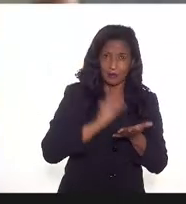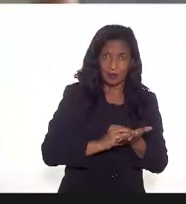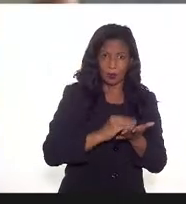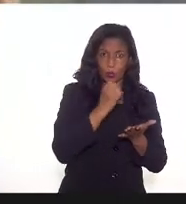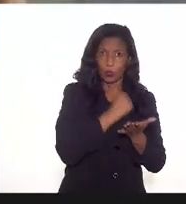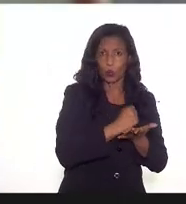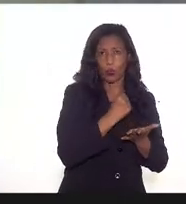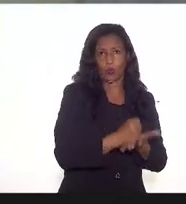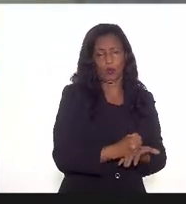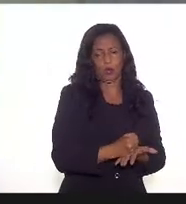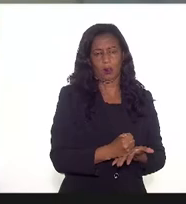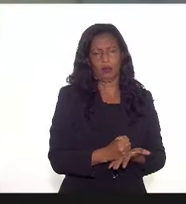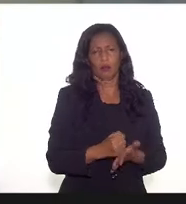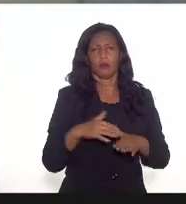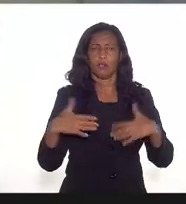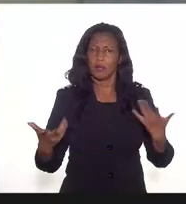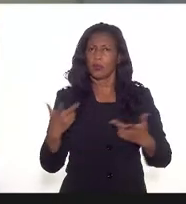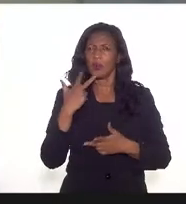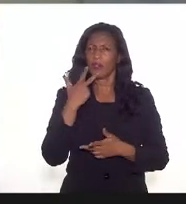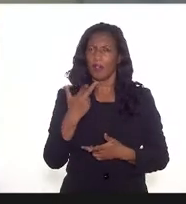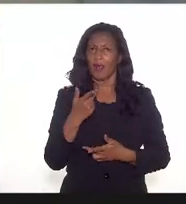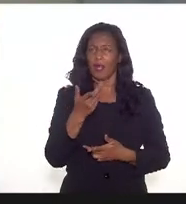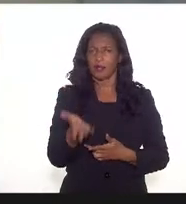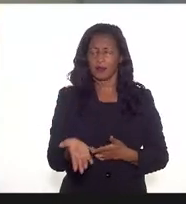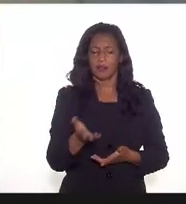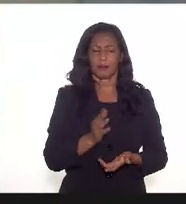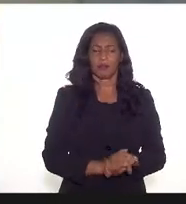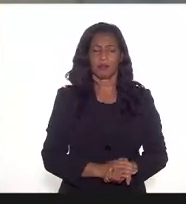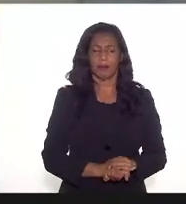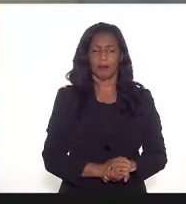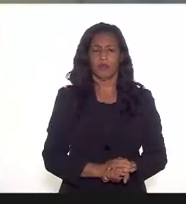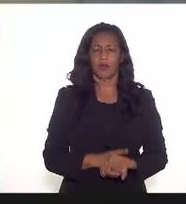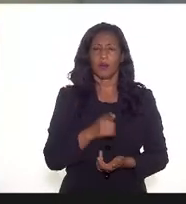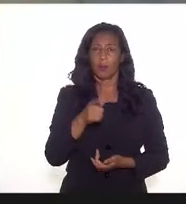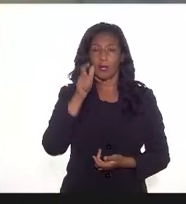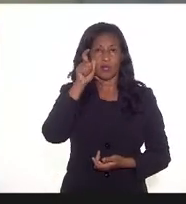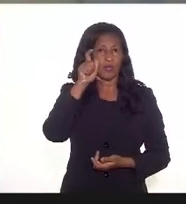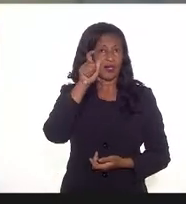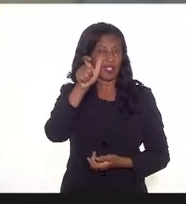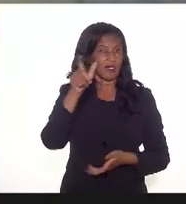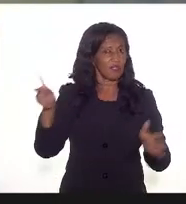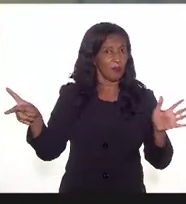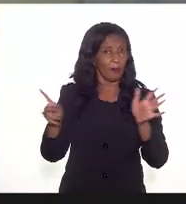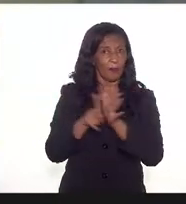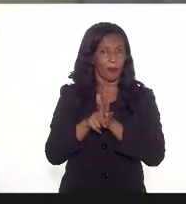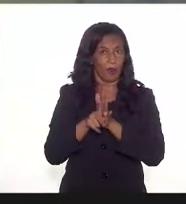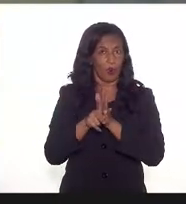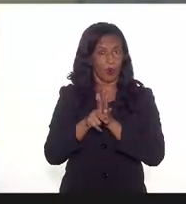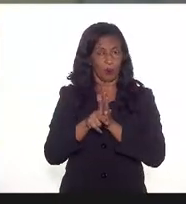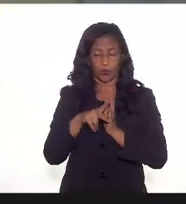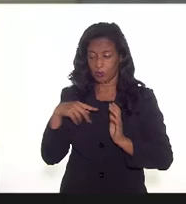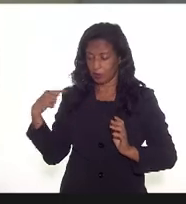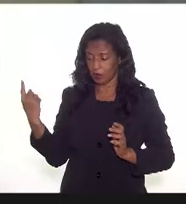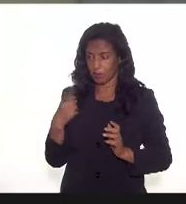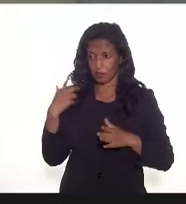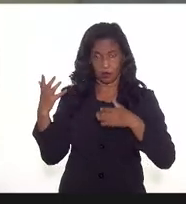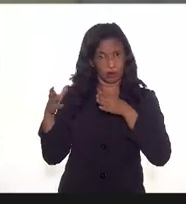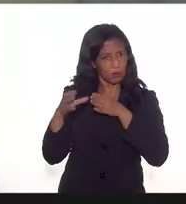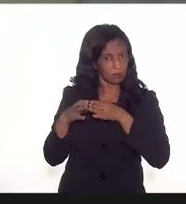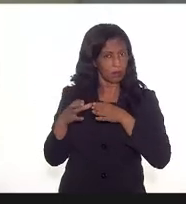Então, eu queria que o senhor falasse um pouco sobre isso, porque este é um interesse específico da nossa comissão.